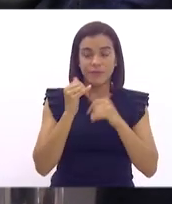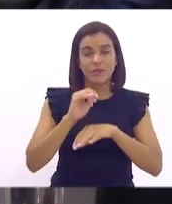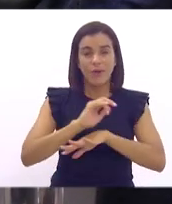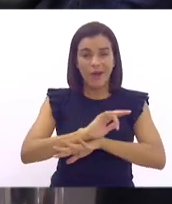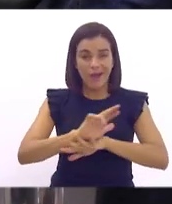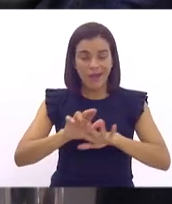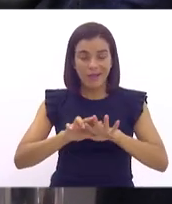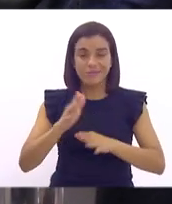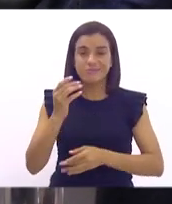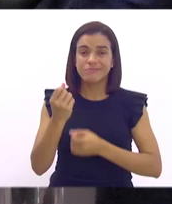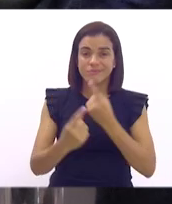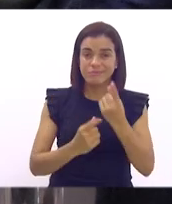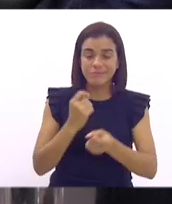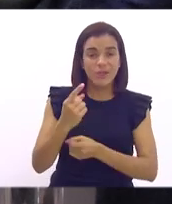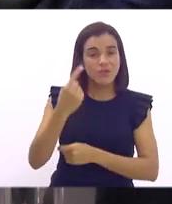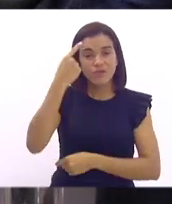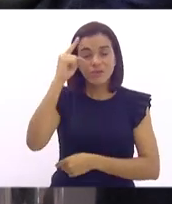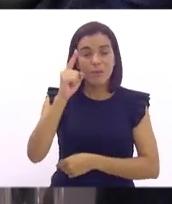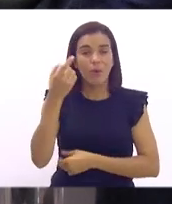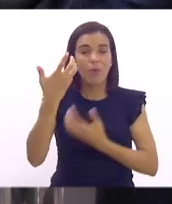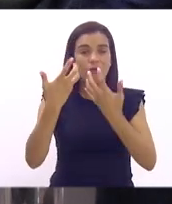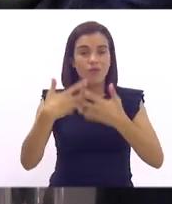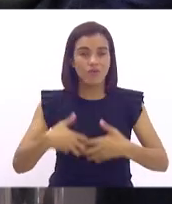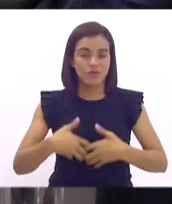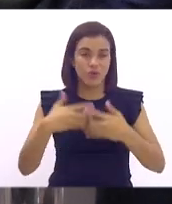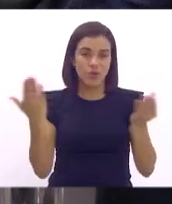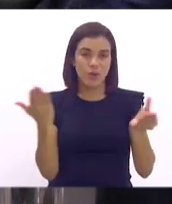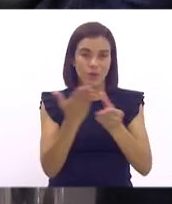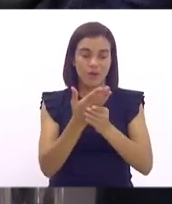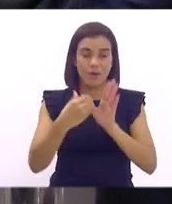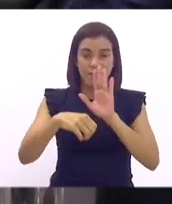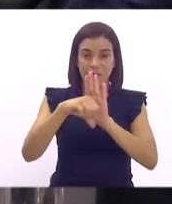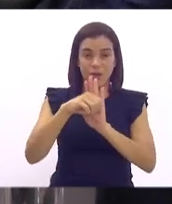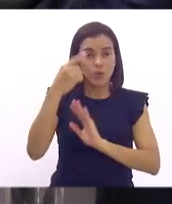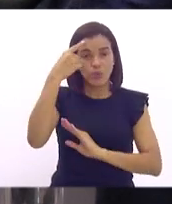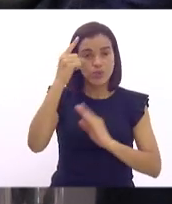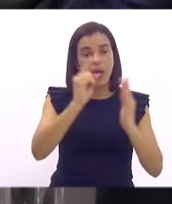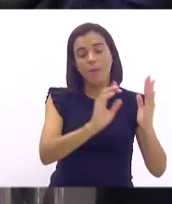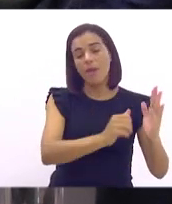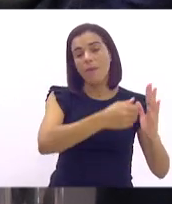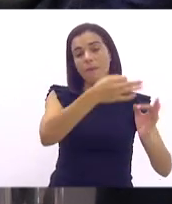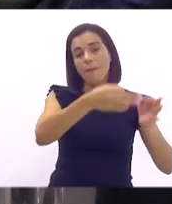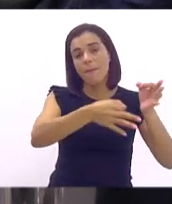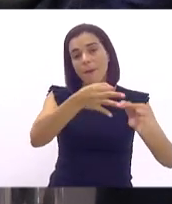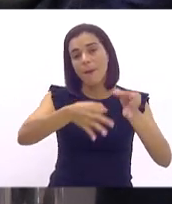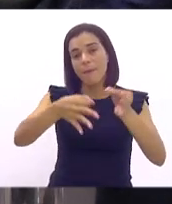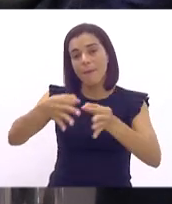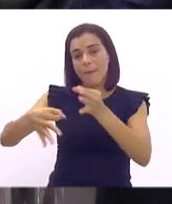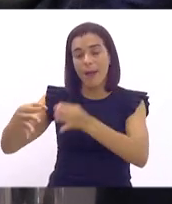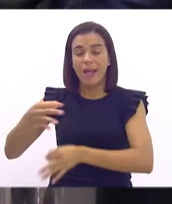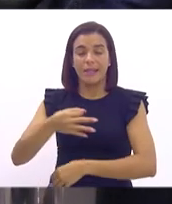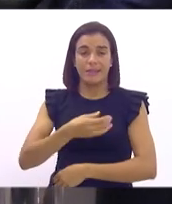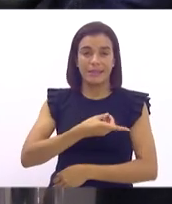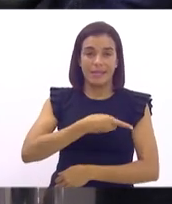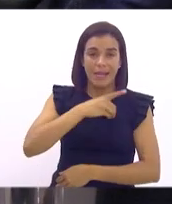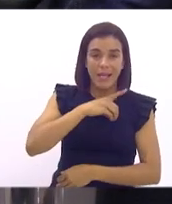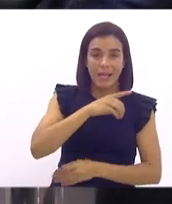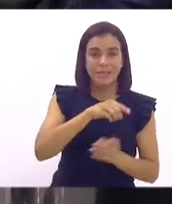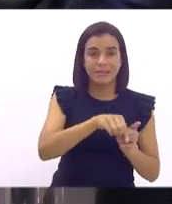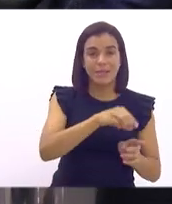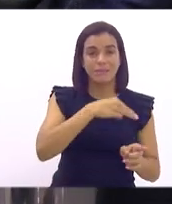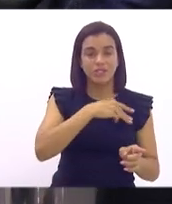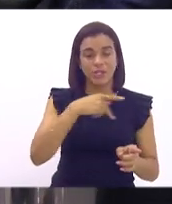as vítimas, elas não sabem como funciona um processo criminal. Elas não sabem o fluxo que corre, elas não sabem que vai da delegacia para o Ministério Público,